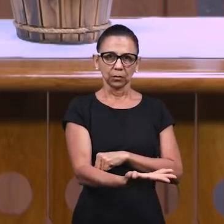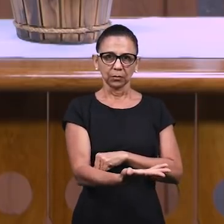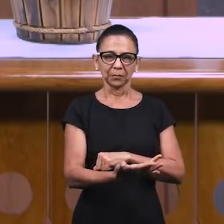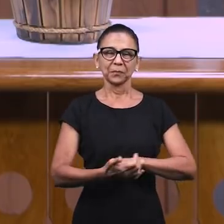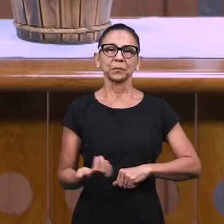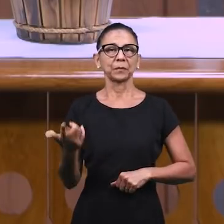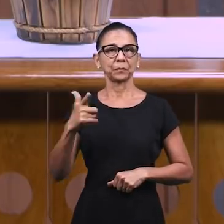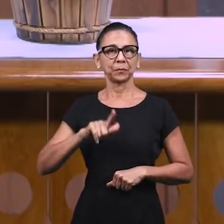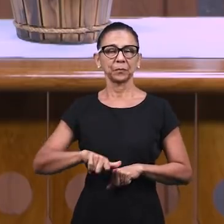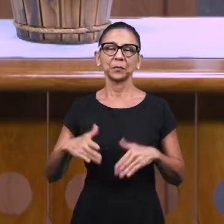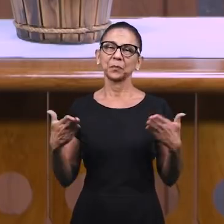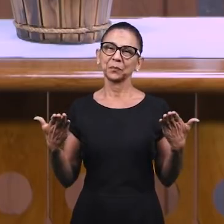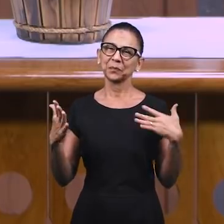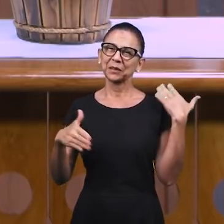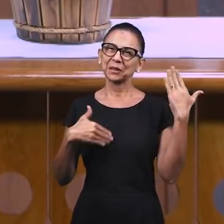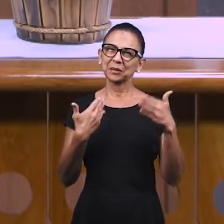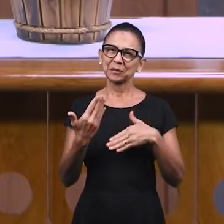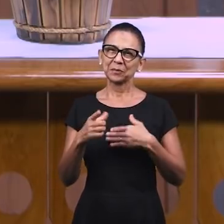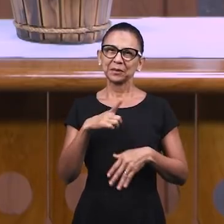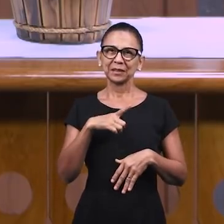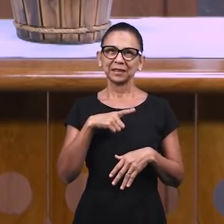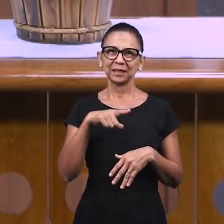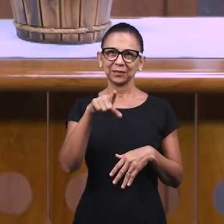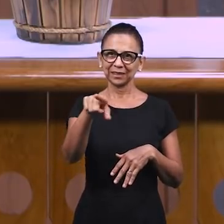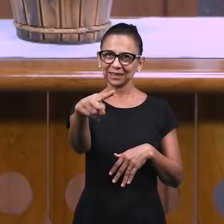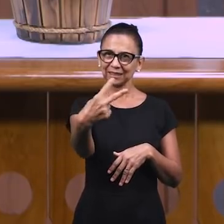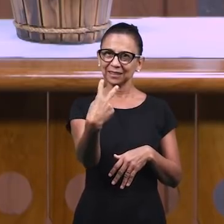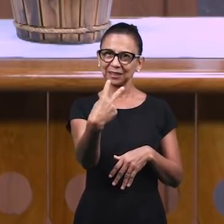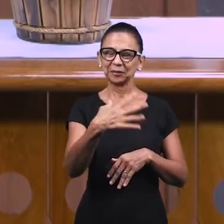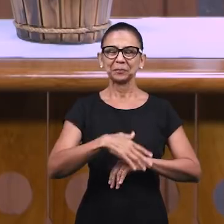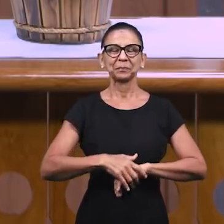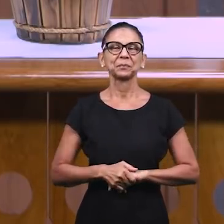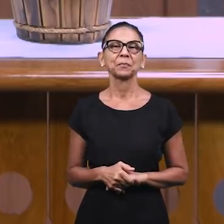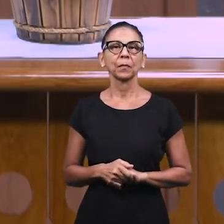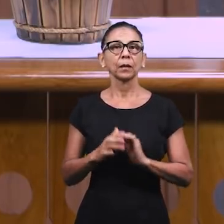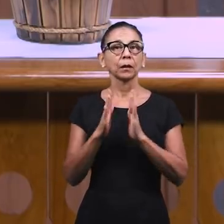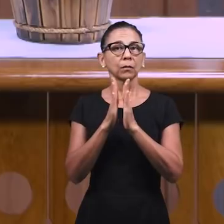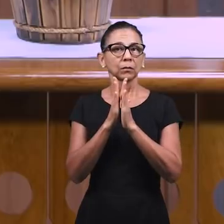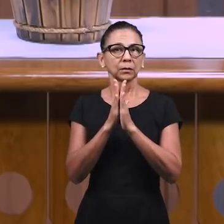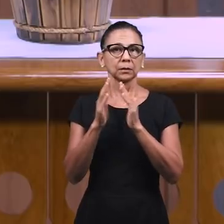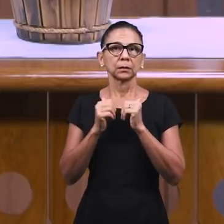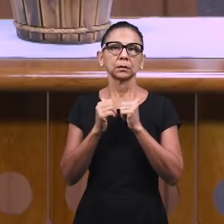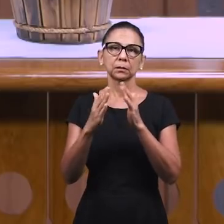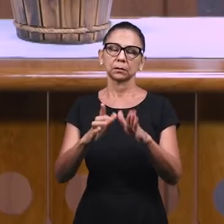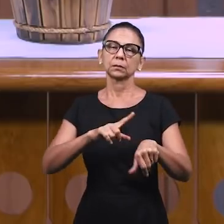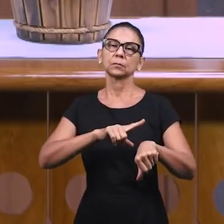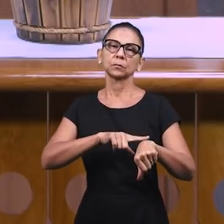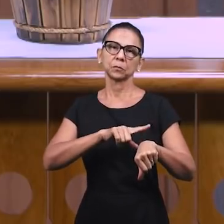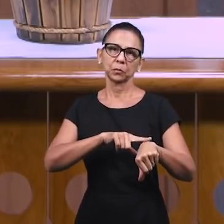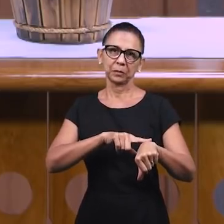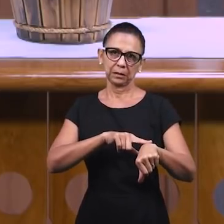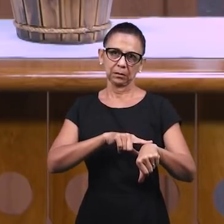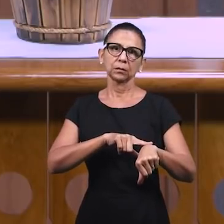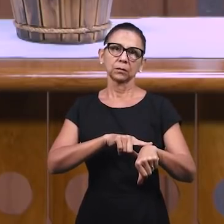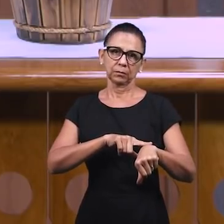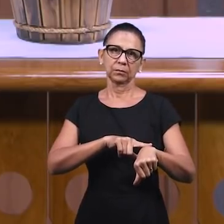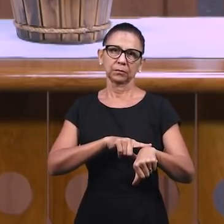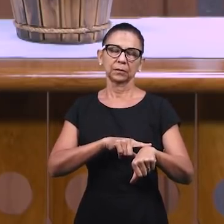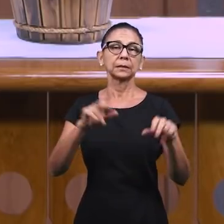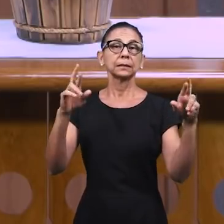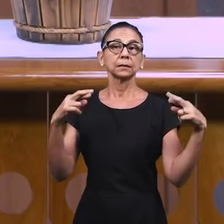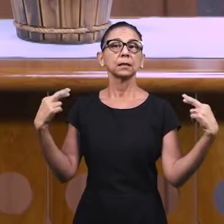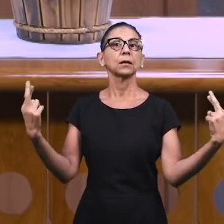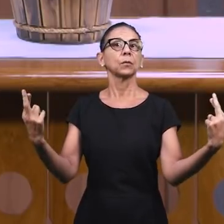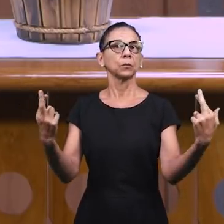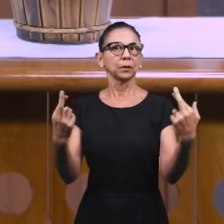uma alegria ter a sua audiência. Nós vamos agora orar. Nós vamos dar início a esse momento, a esta